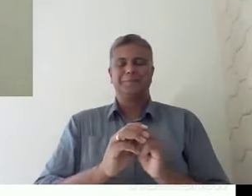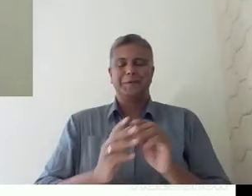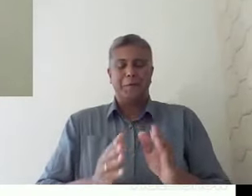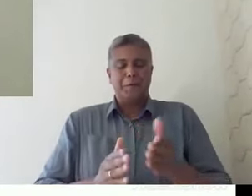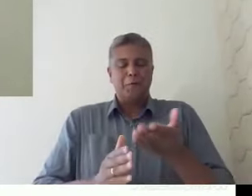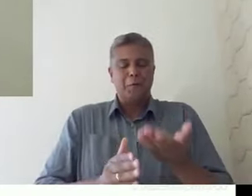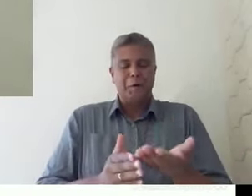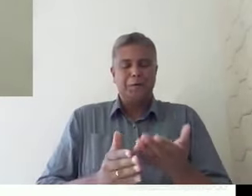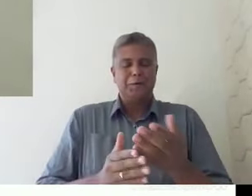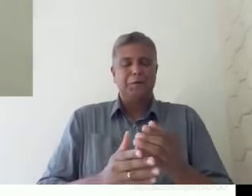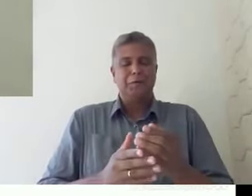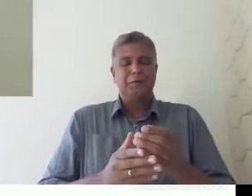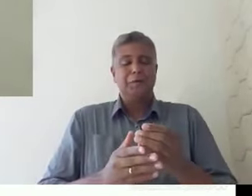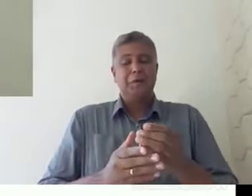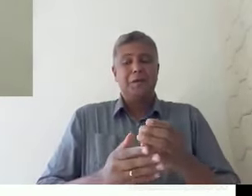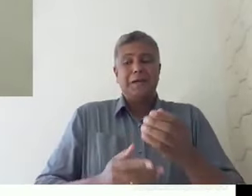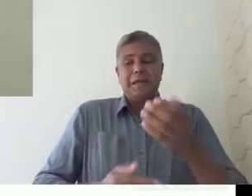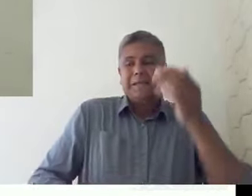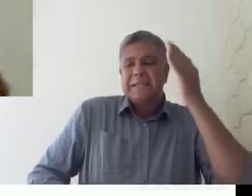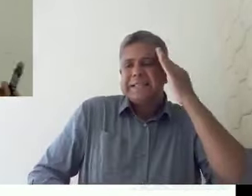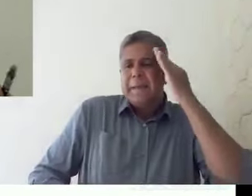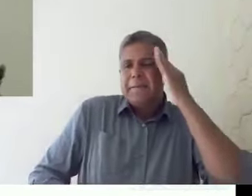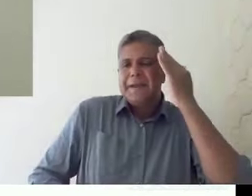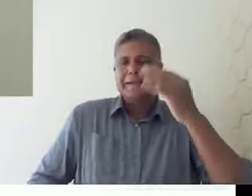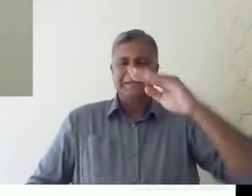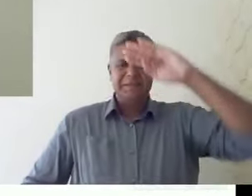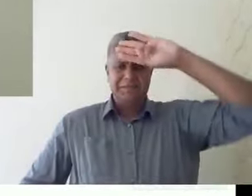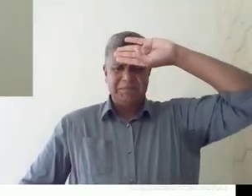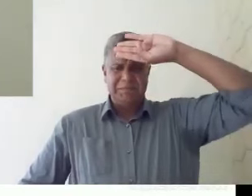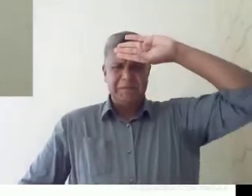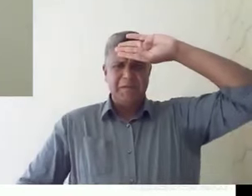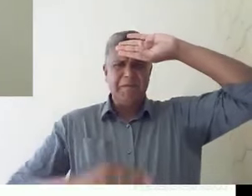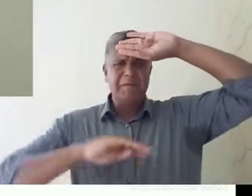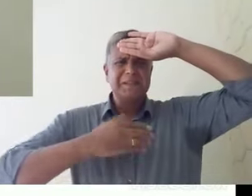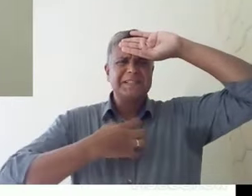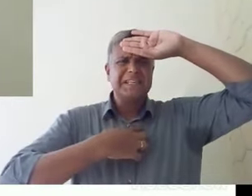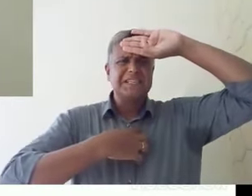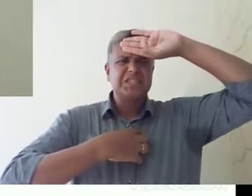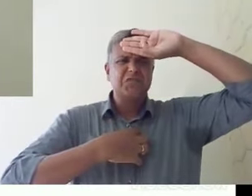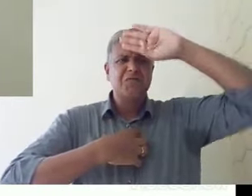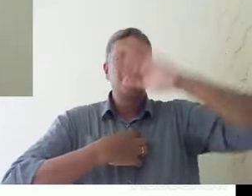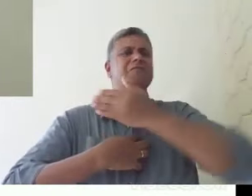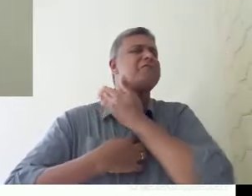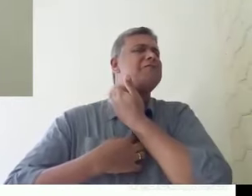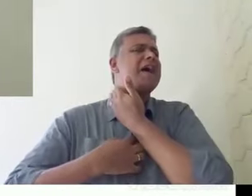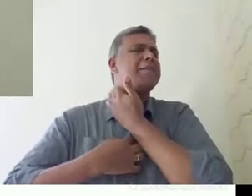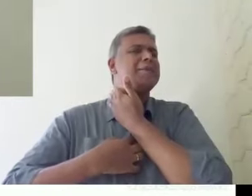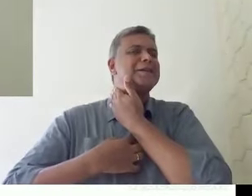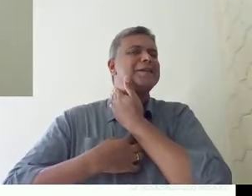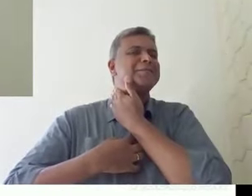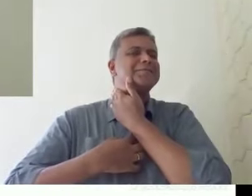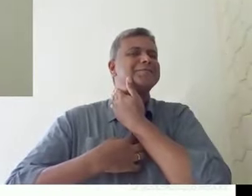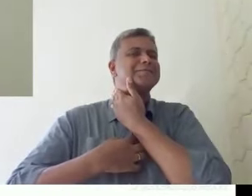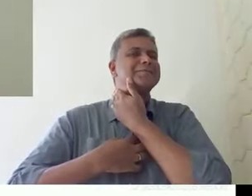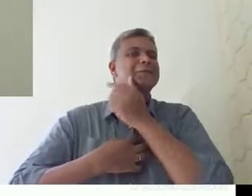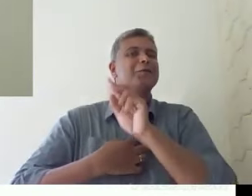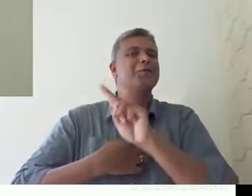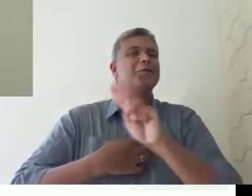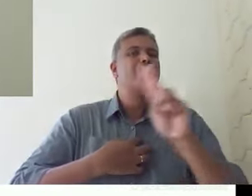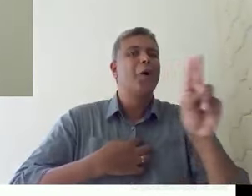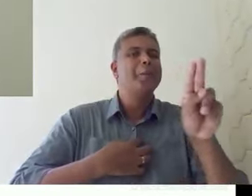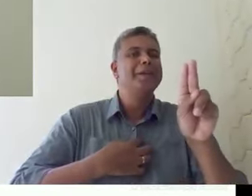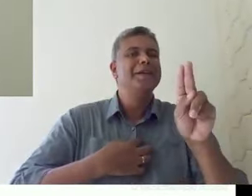quando a gente está verificando se estamos com febre. Que grandeza é essa?